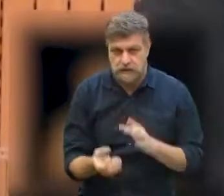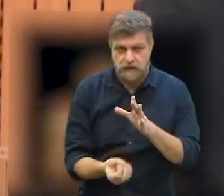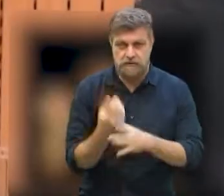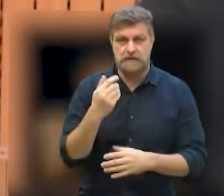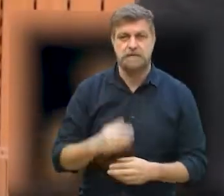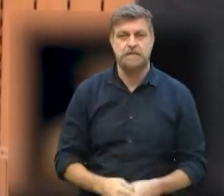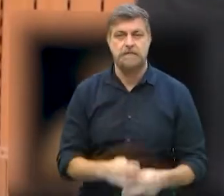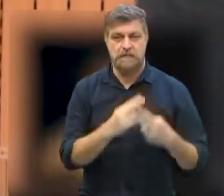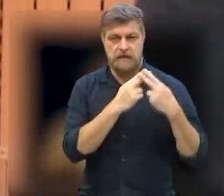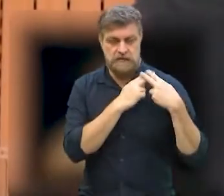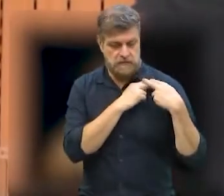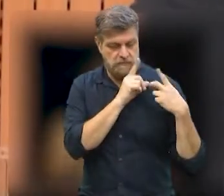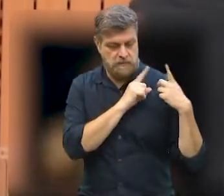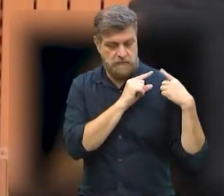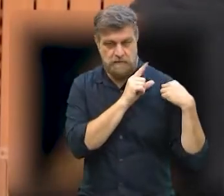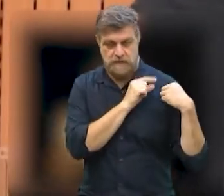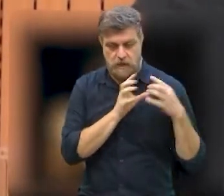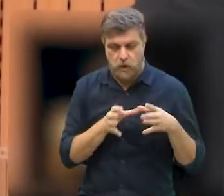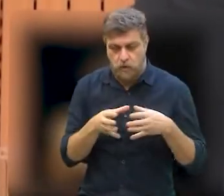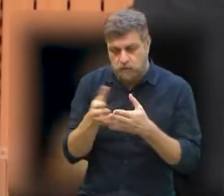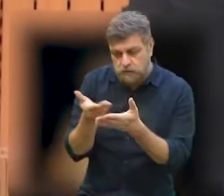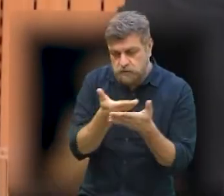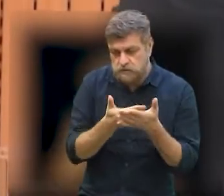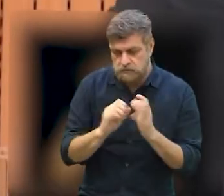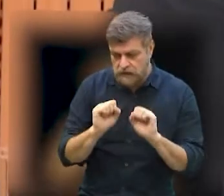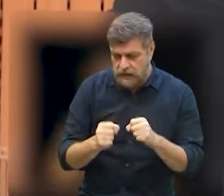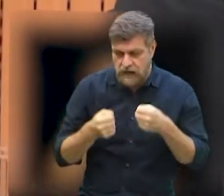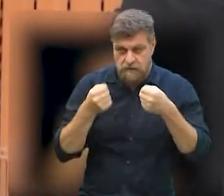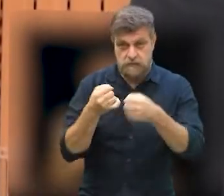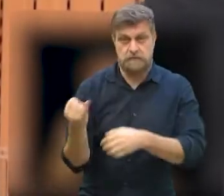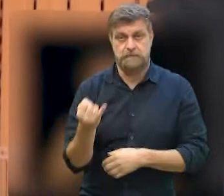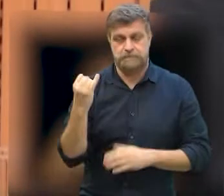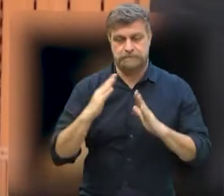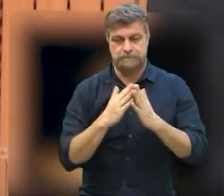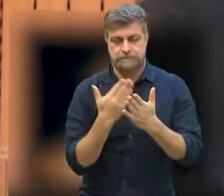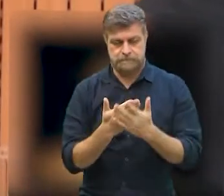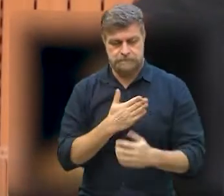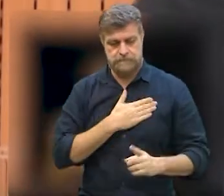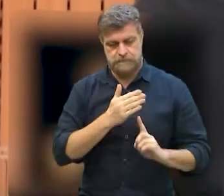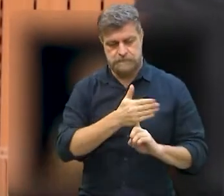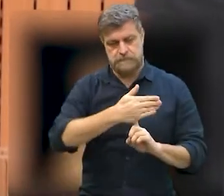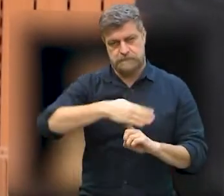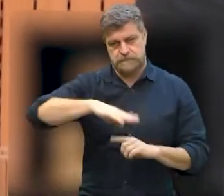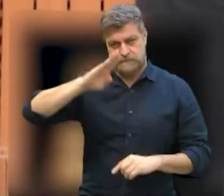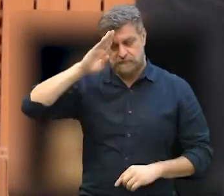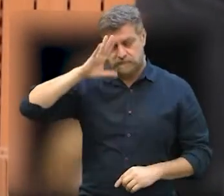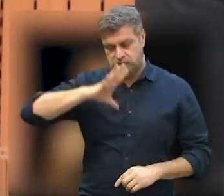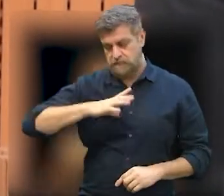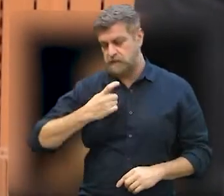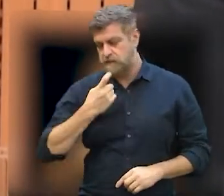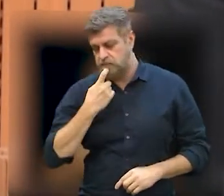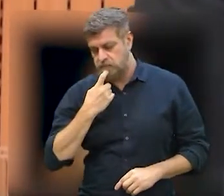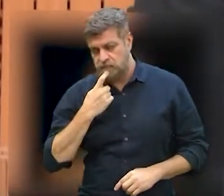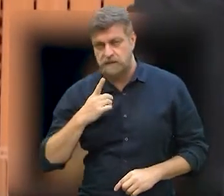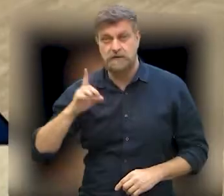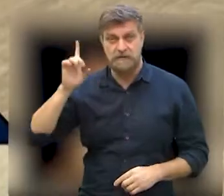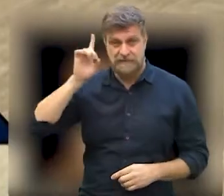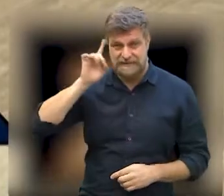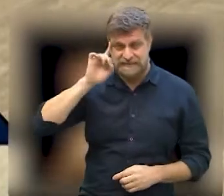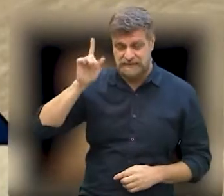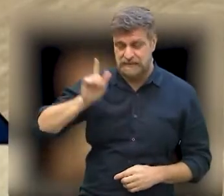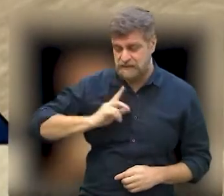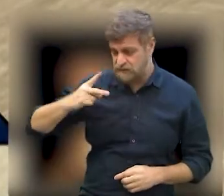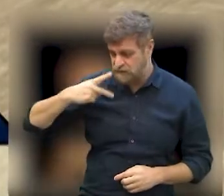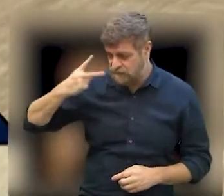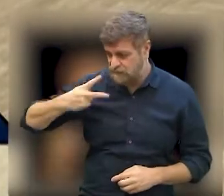Campinas. Presidida pelo vereador Major Jaime, a CE reforçou a importância de uma escola cívico-militar em Campinas. A